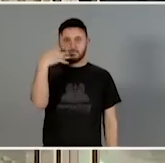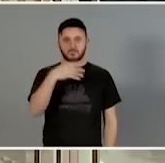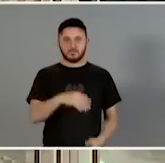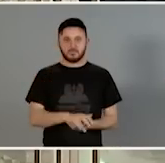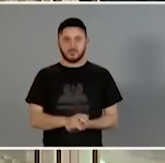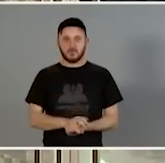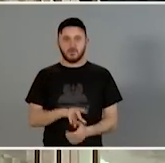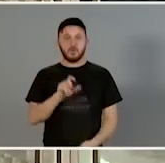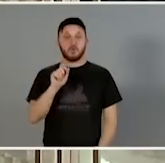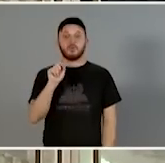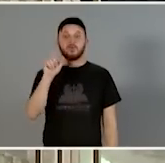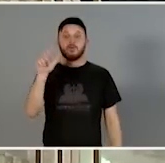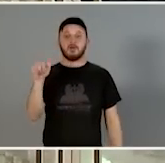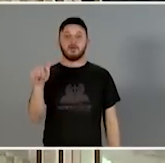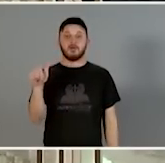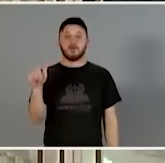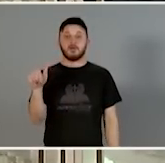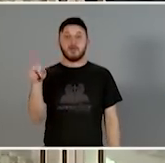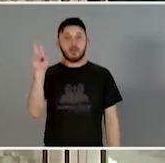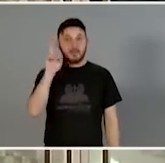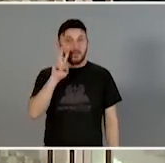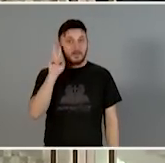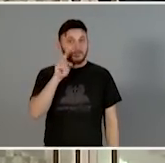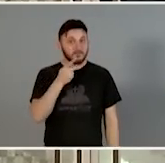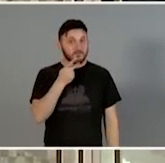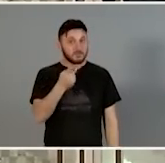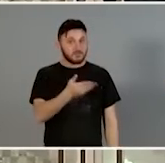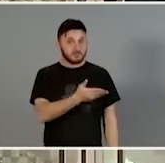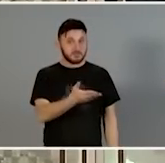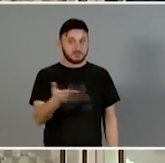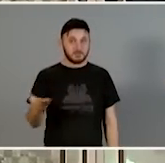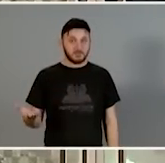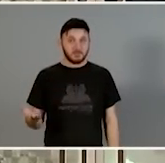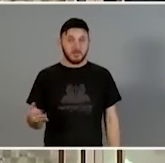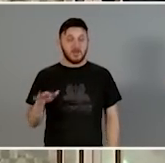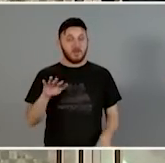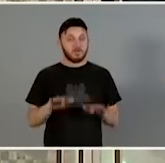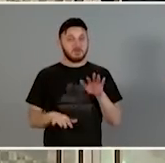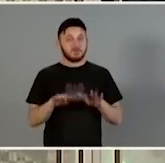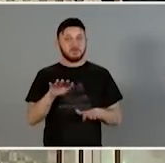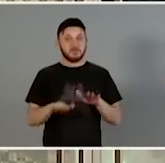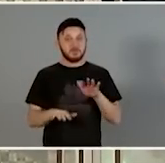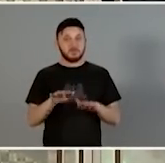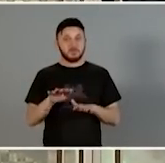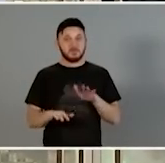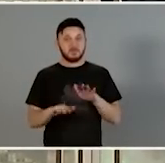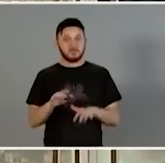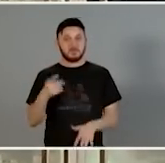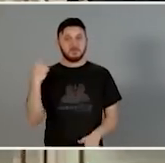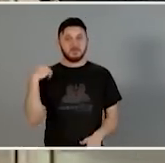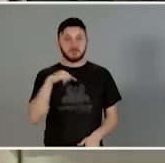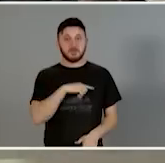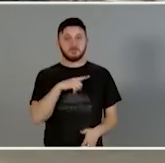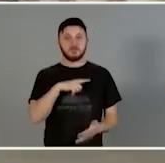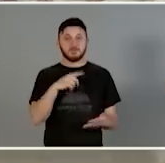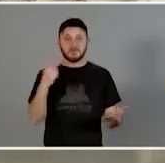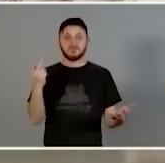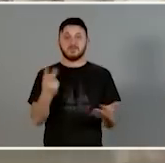O que que é? E lembro: às vezes nós cometemos um